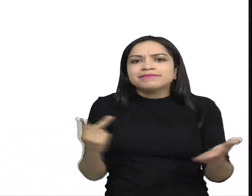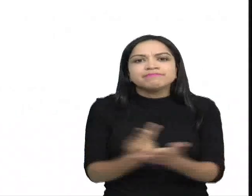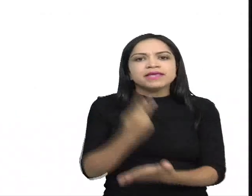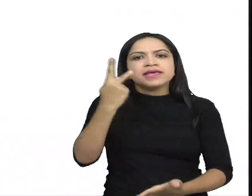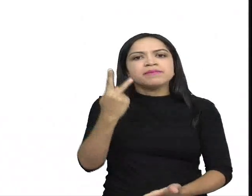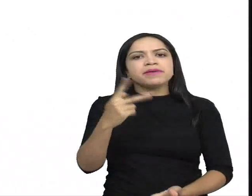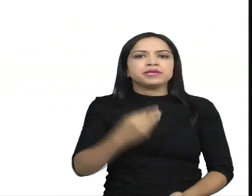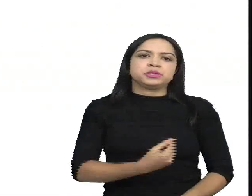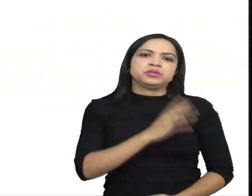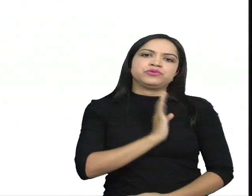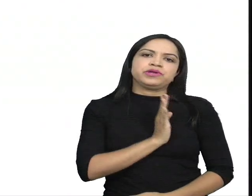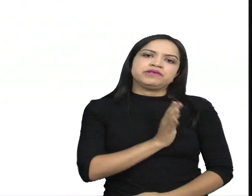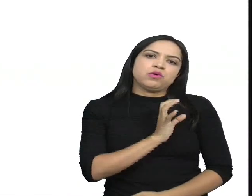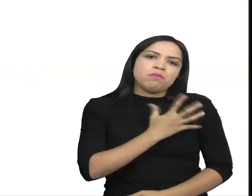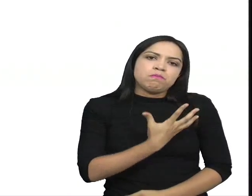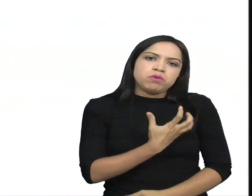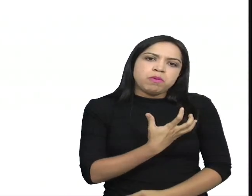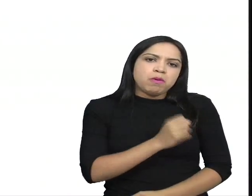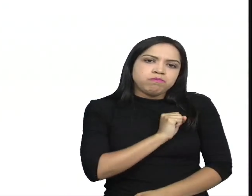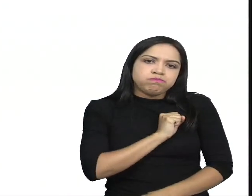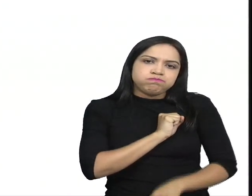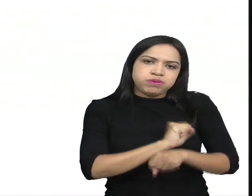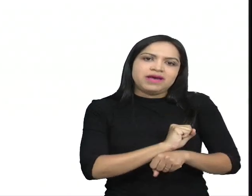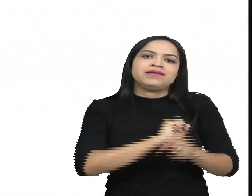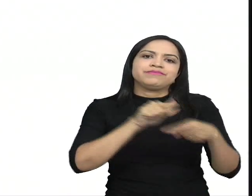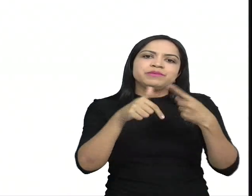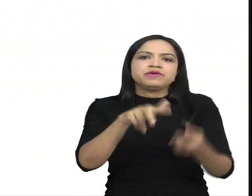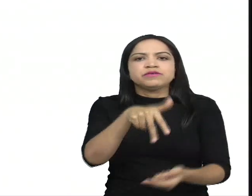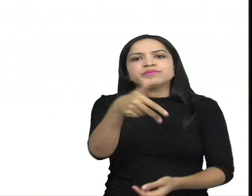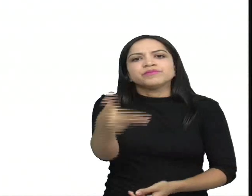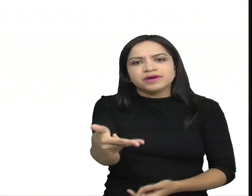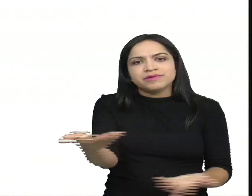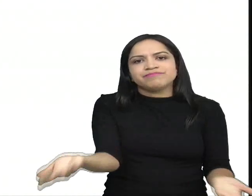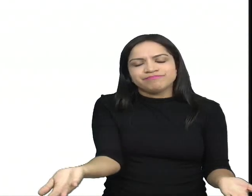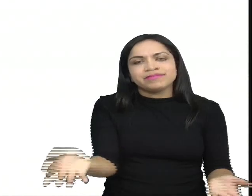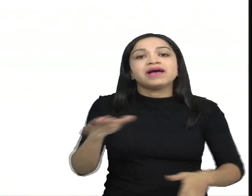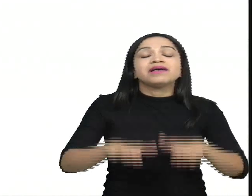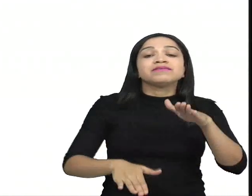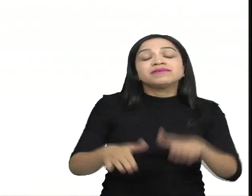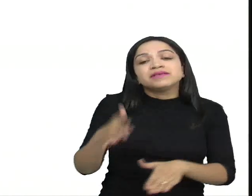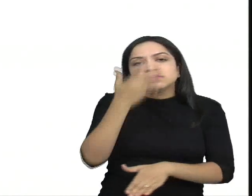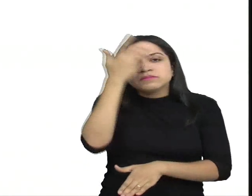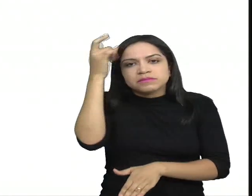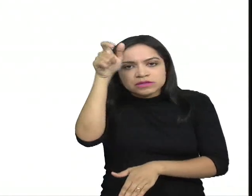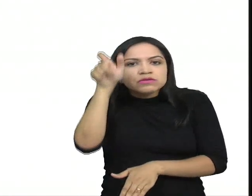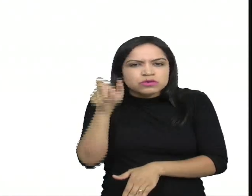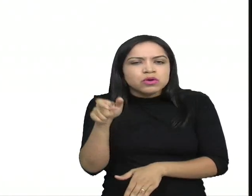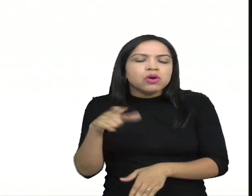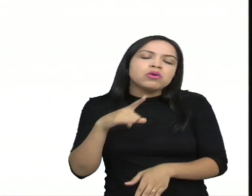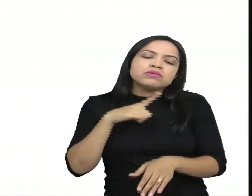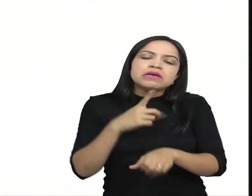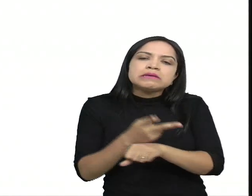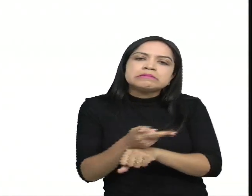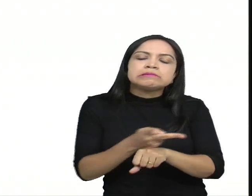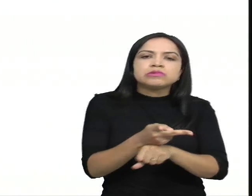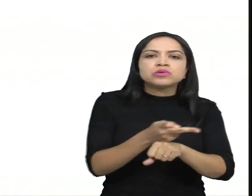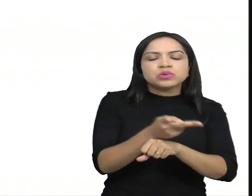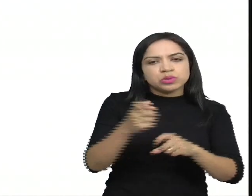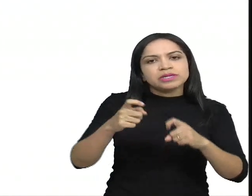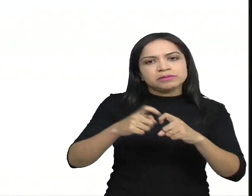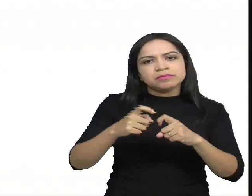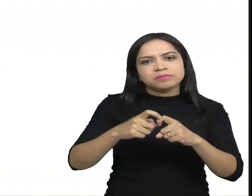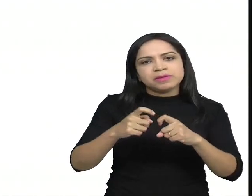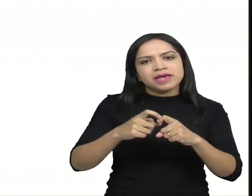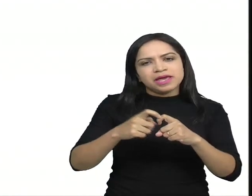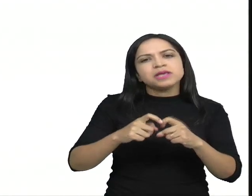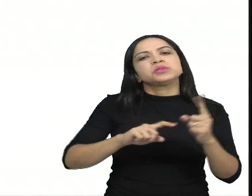pessoa nem sabe, procura o médico, fala, esse coração já infartou, está ruim e tal. Pode acontecer em alguns pacientes. E o